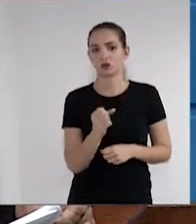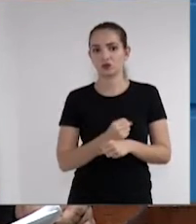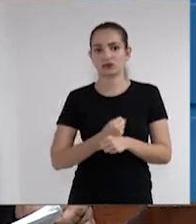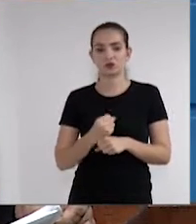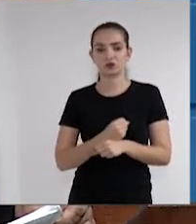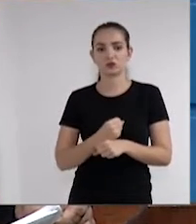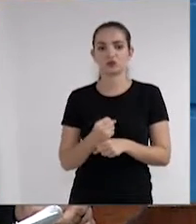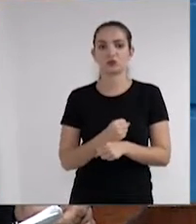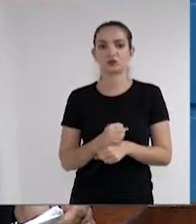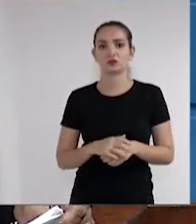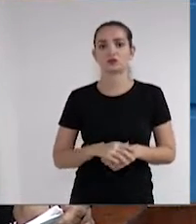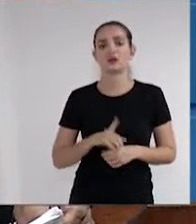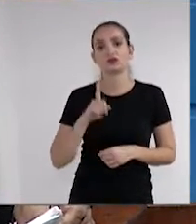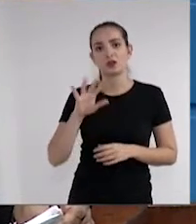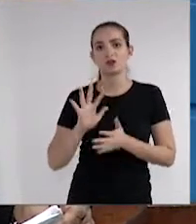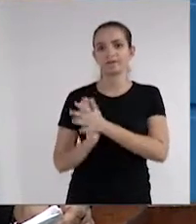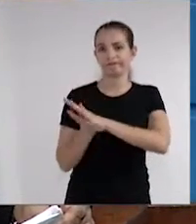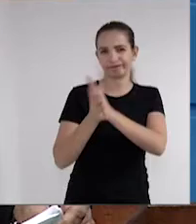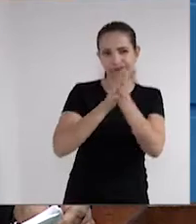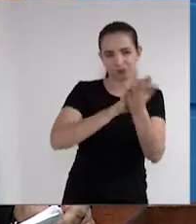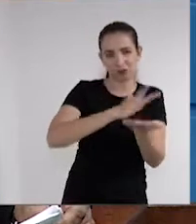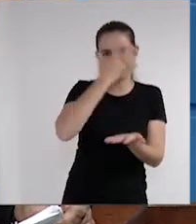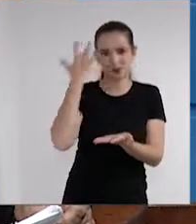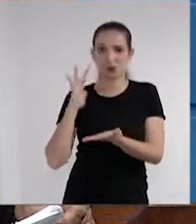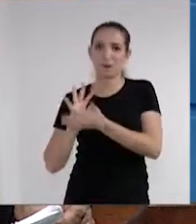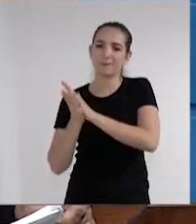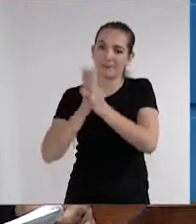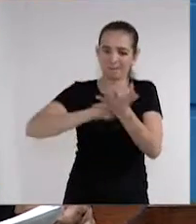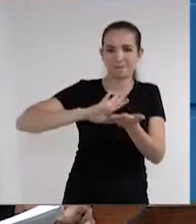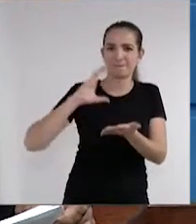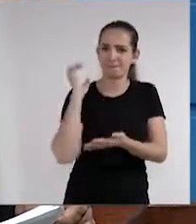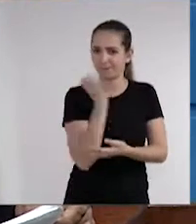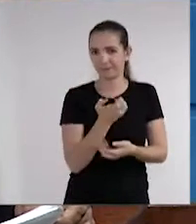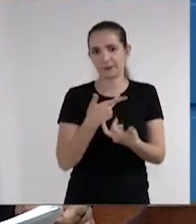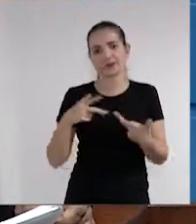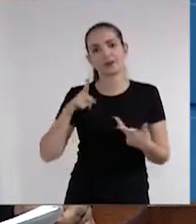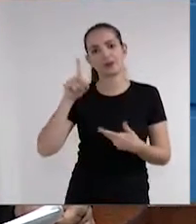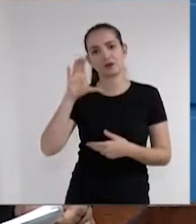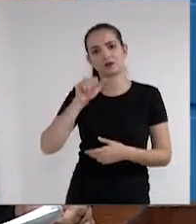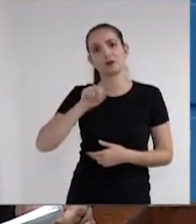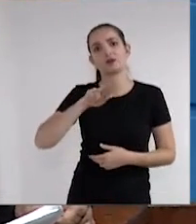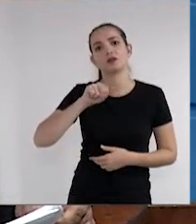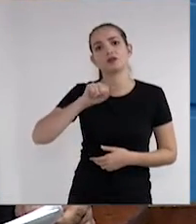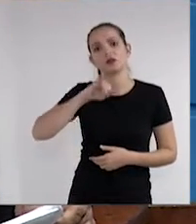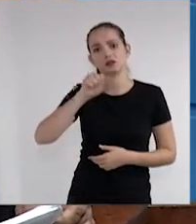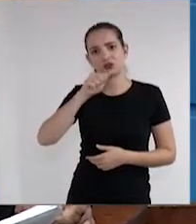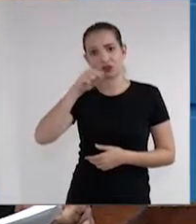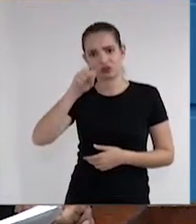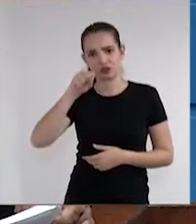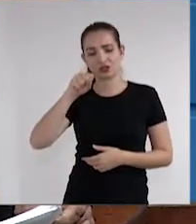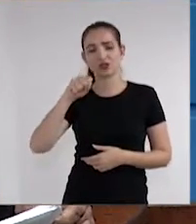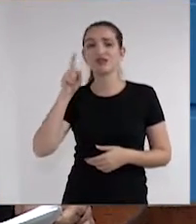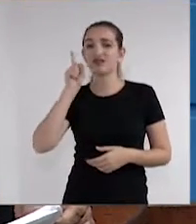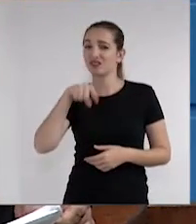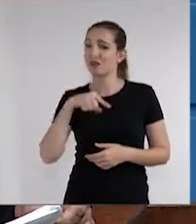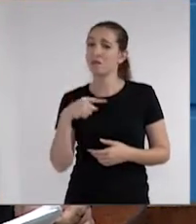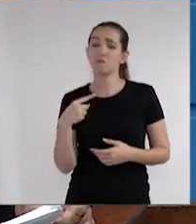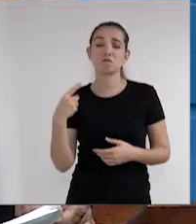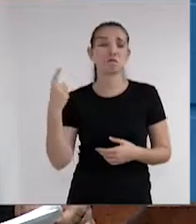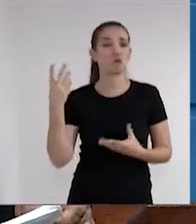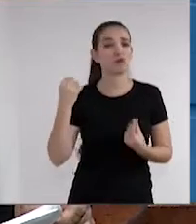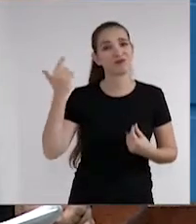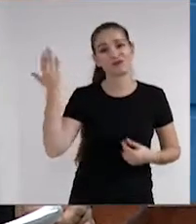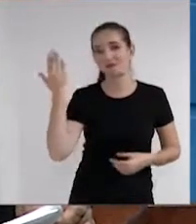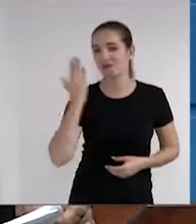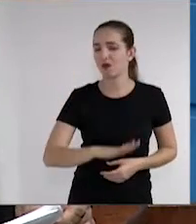anos do massacre de Eldorado de Carajás, que foi uma verdadeira covardia em relação aos